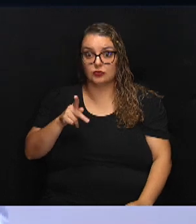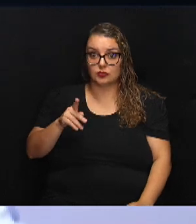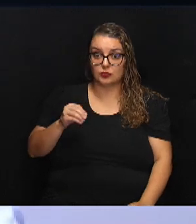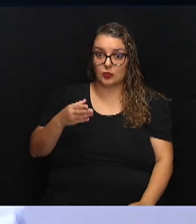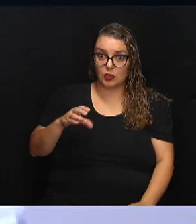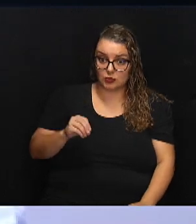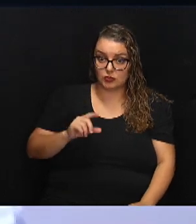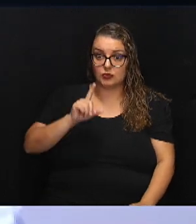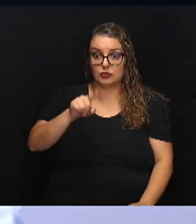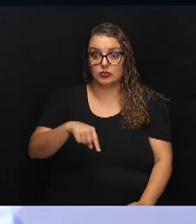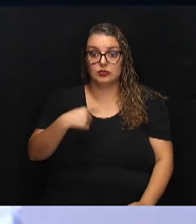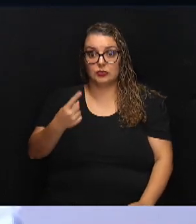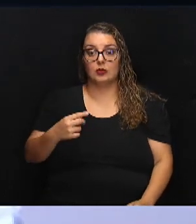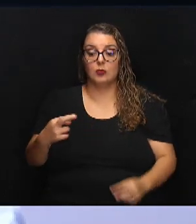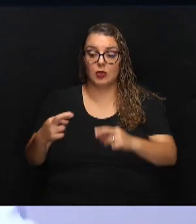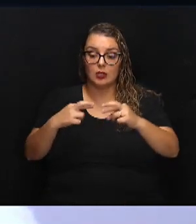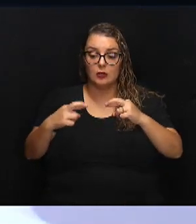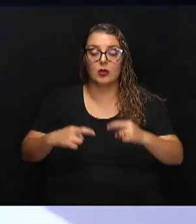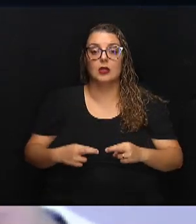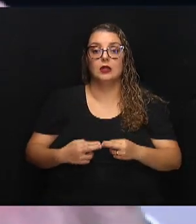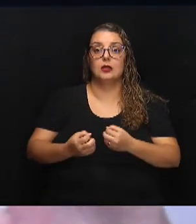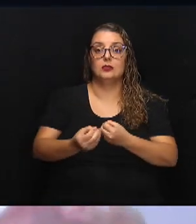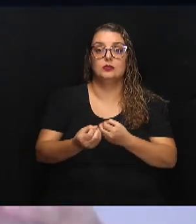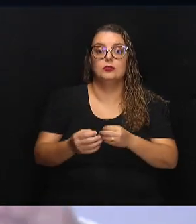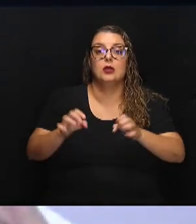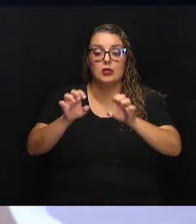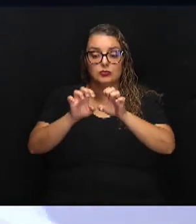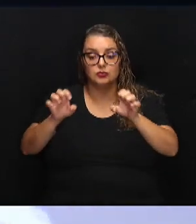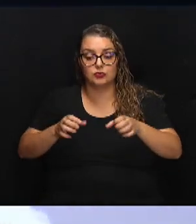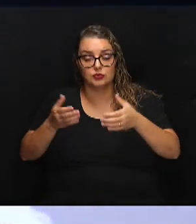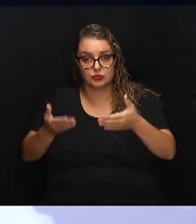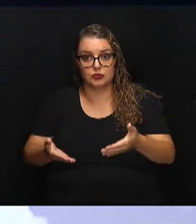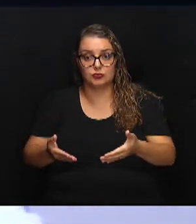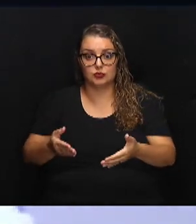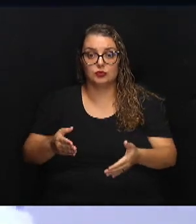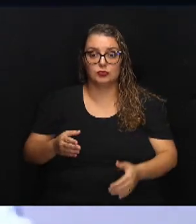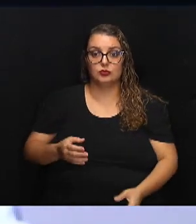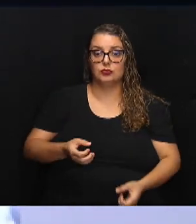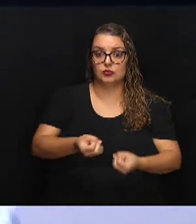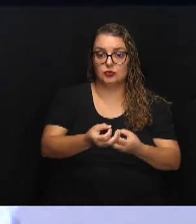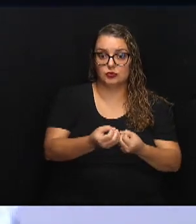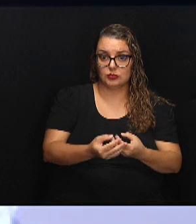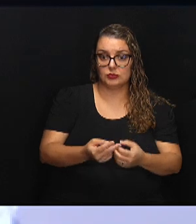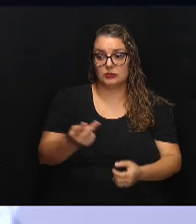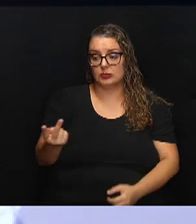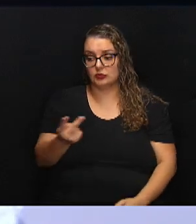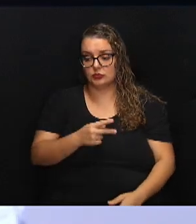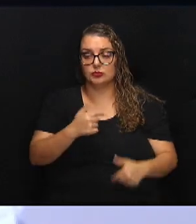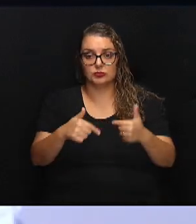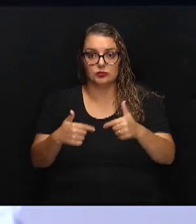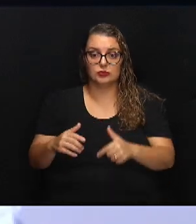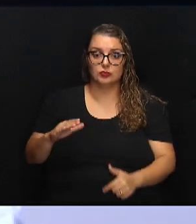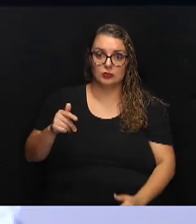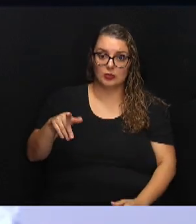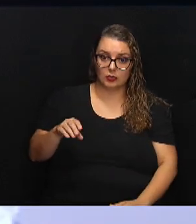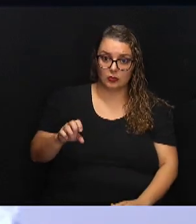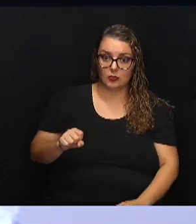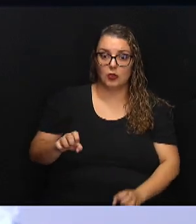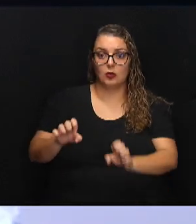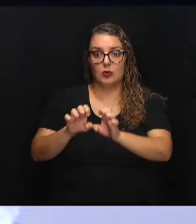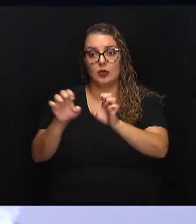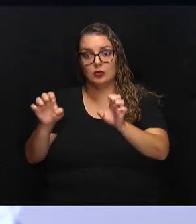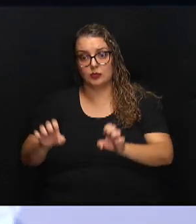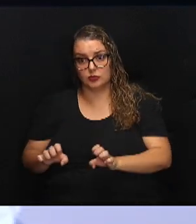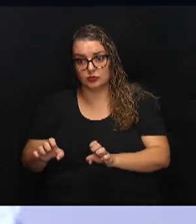ela passa a fazer a análise desses dados, a estruturação do banco de dados, então são 2 trabalhos ali no campo, a estruturação de um banco